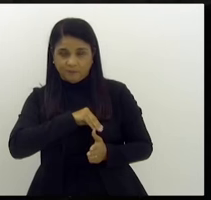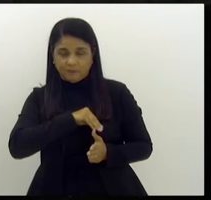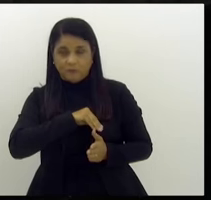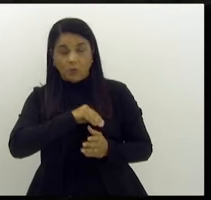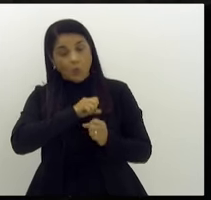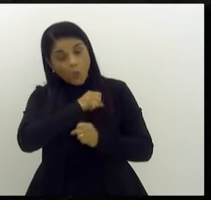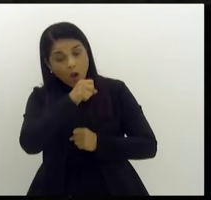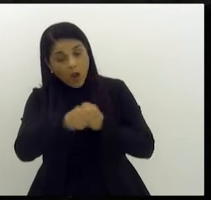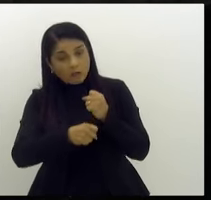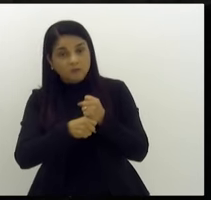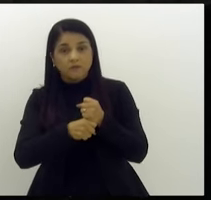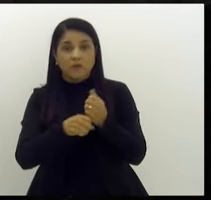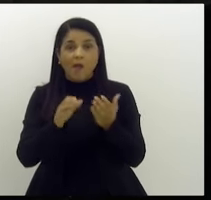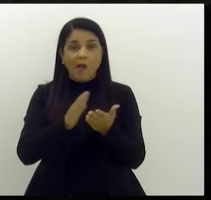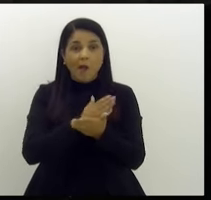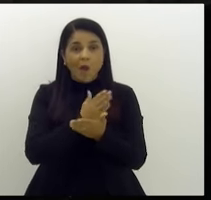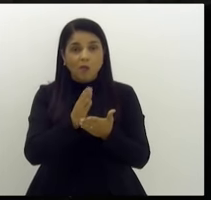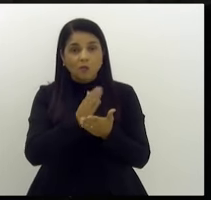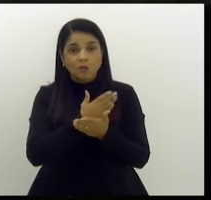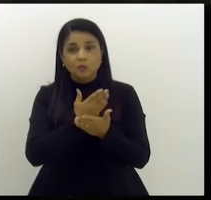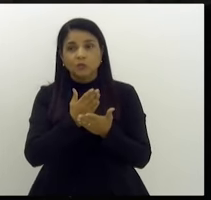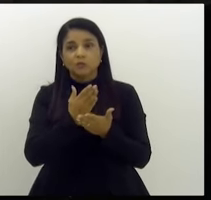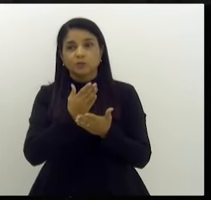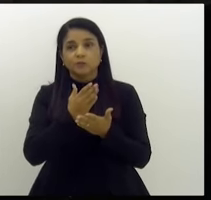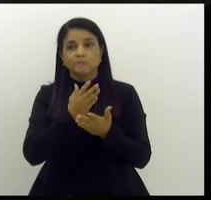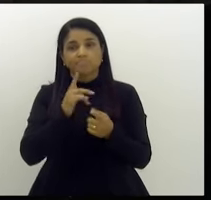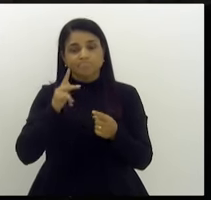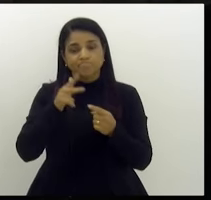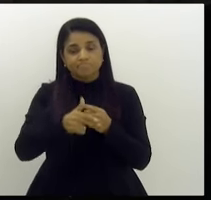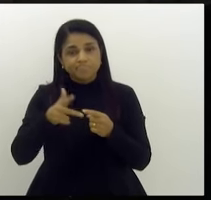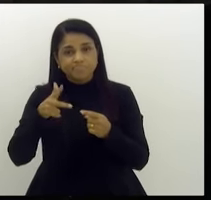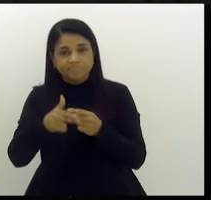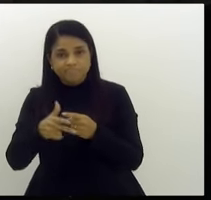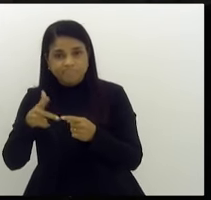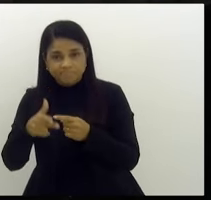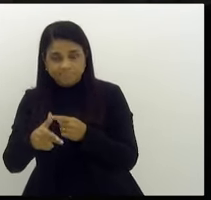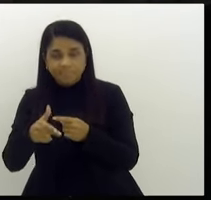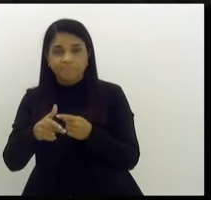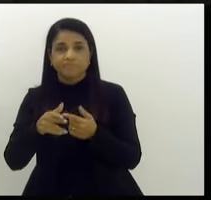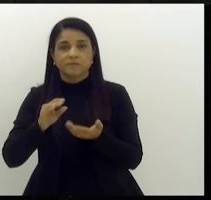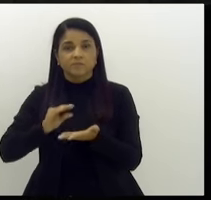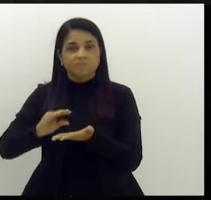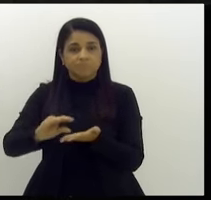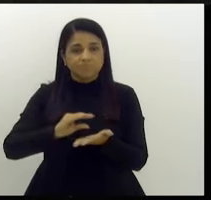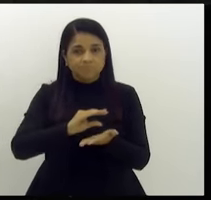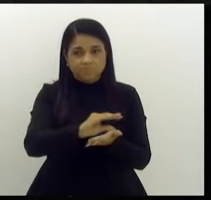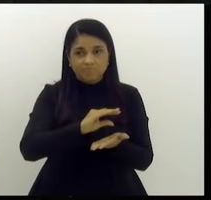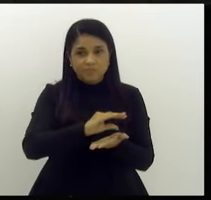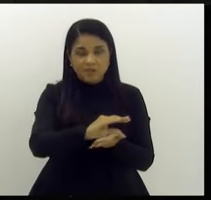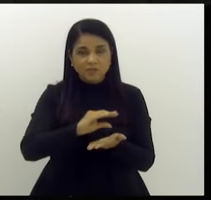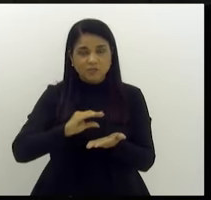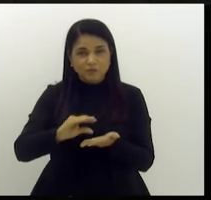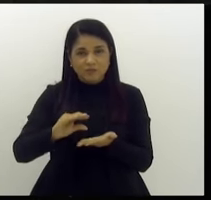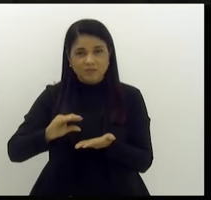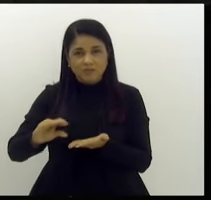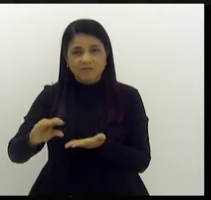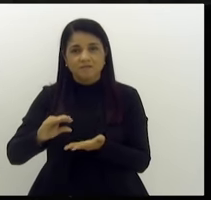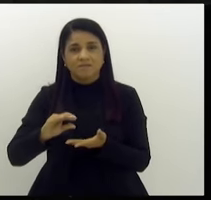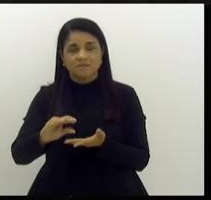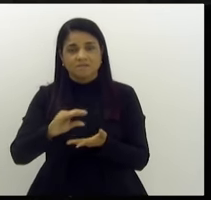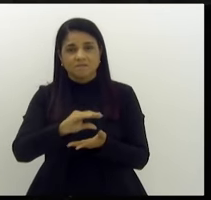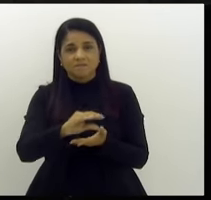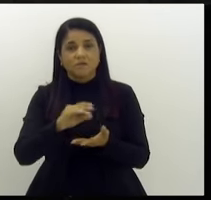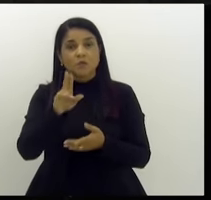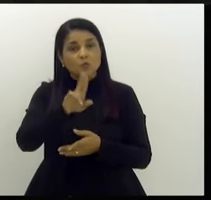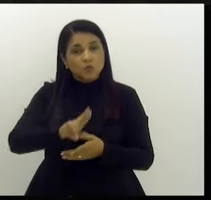ano que vem alguns custeios de direitos comprometidos e essa dicotomia é falsa em relação ao